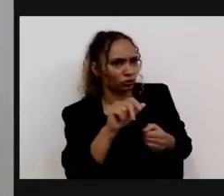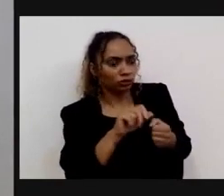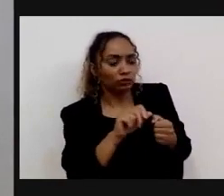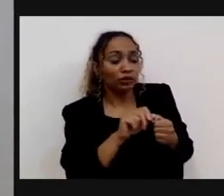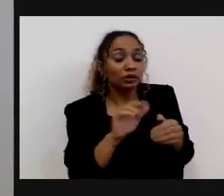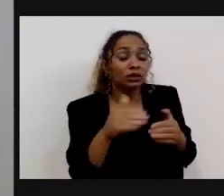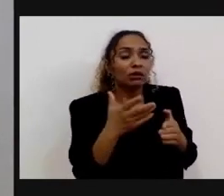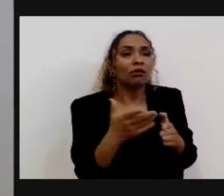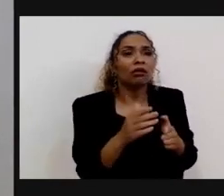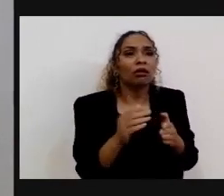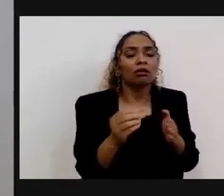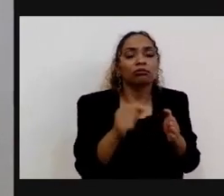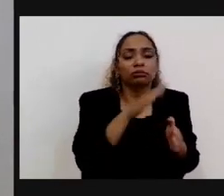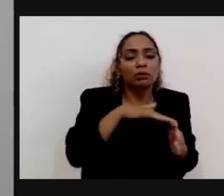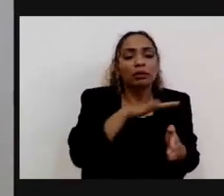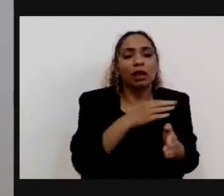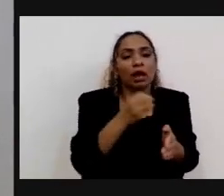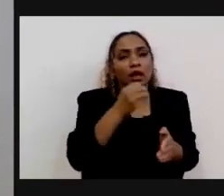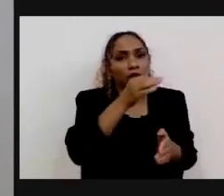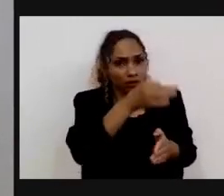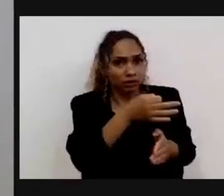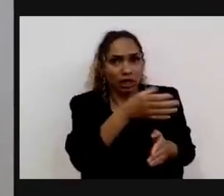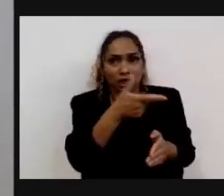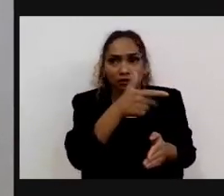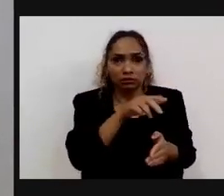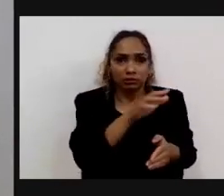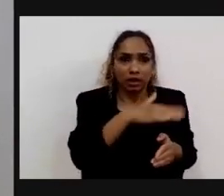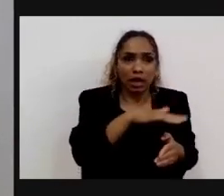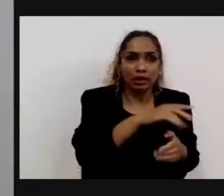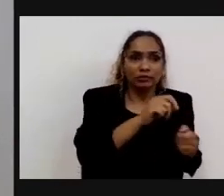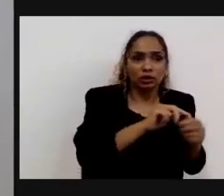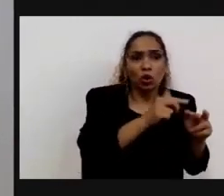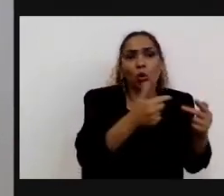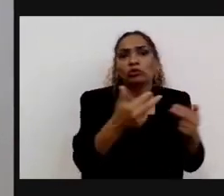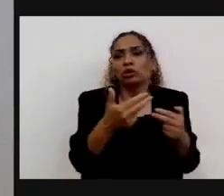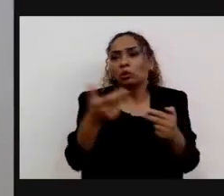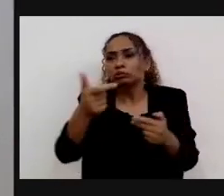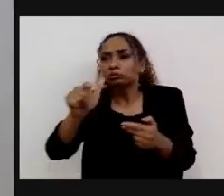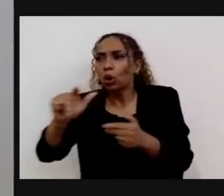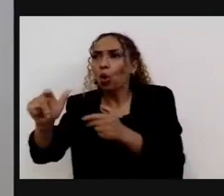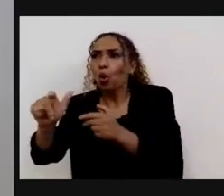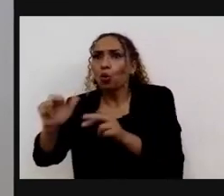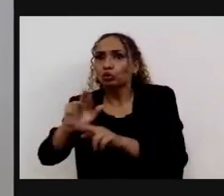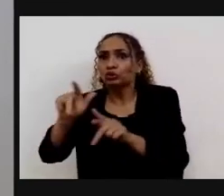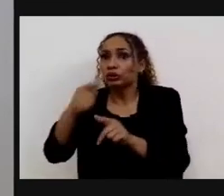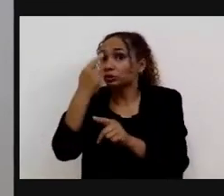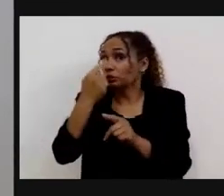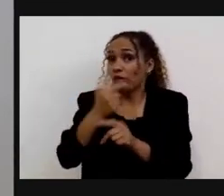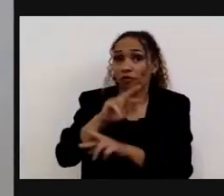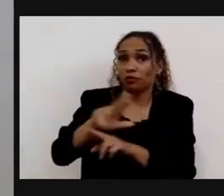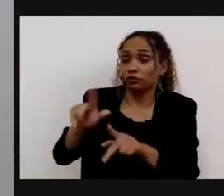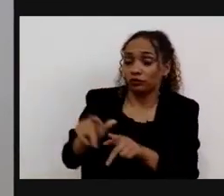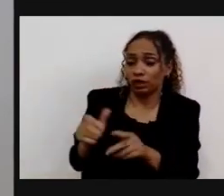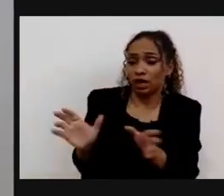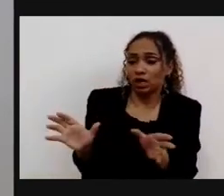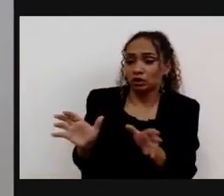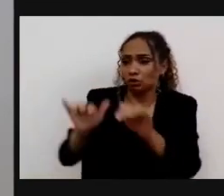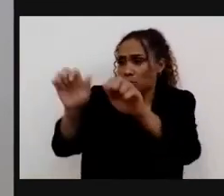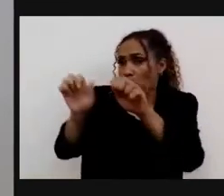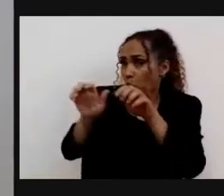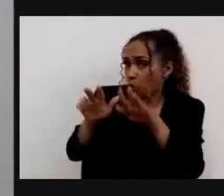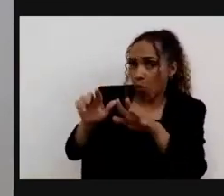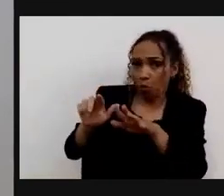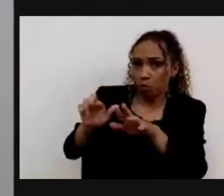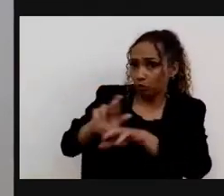elabora fez também que vai dar certo na minha área às vezes lá na minha área eu vou fazer outra coisa porque eu tenho um perfil diferente um público diferente